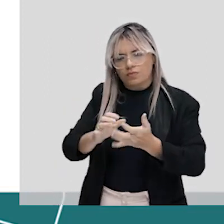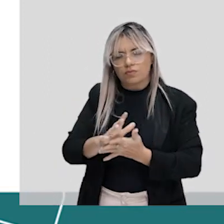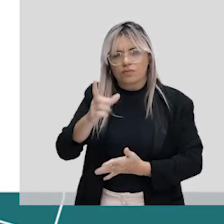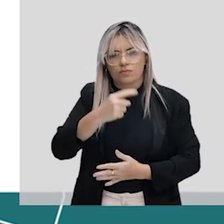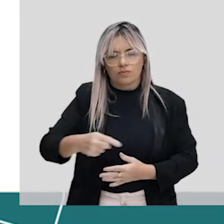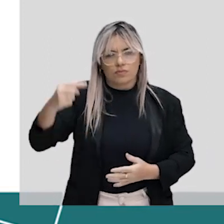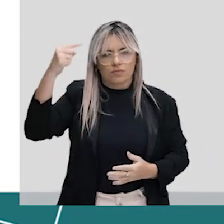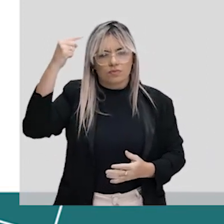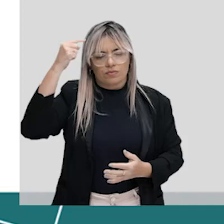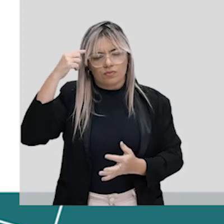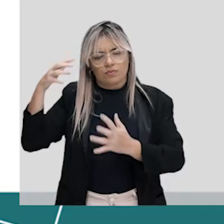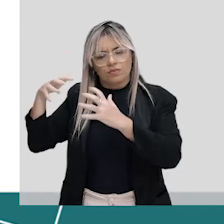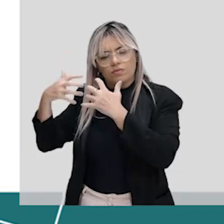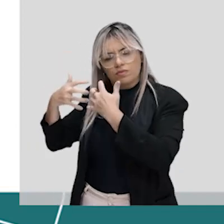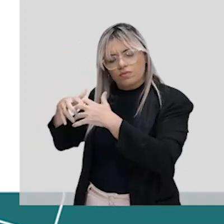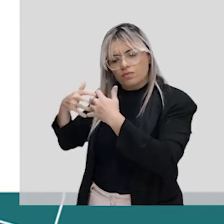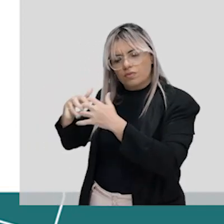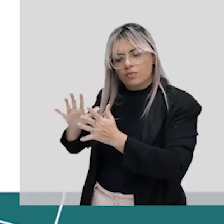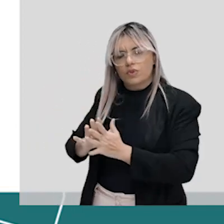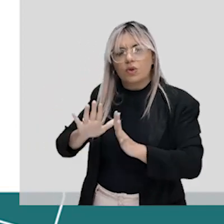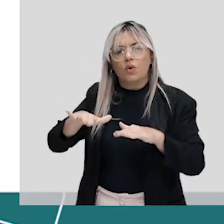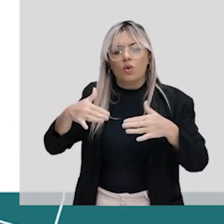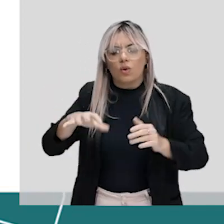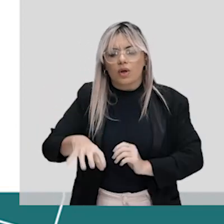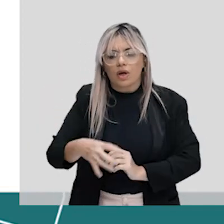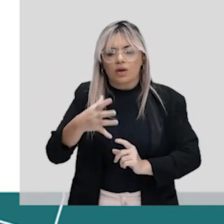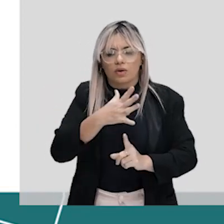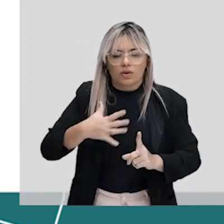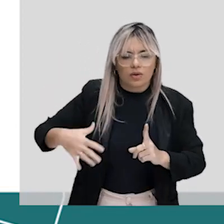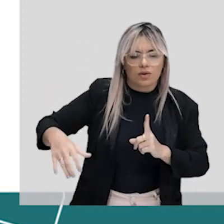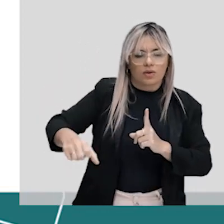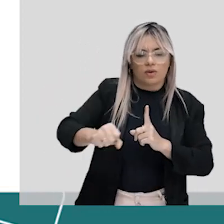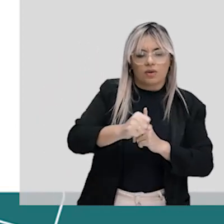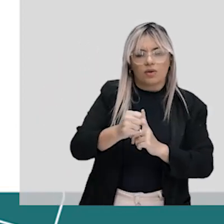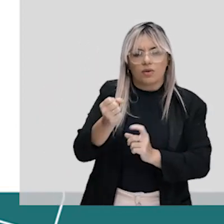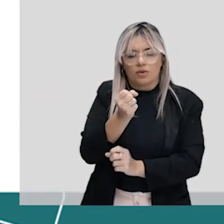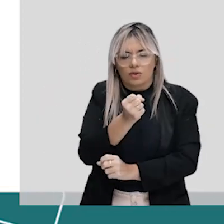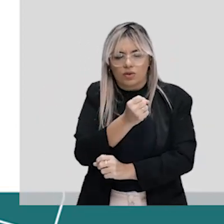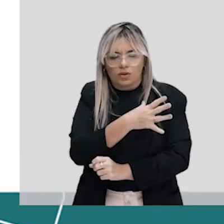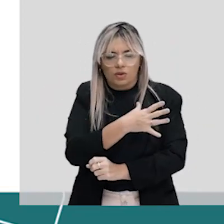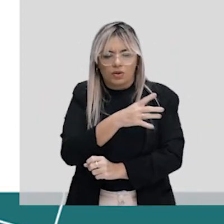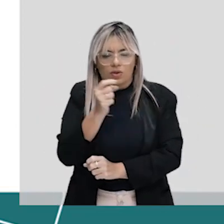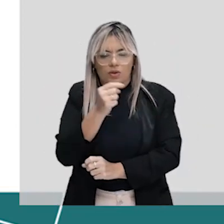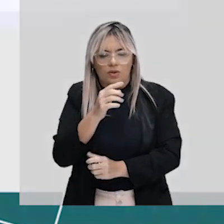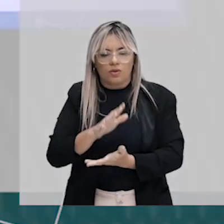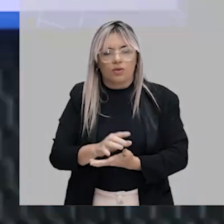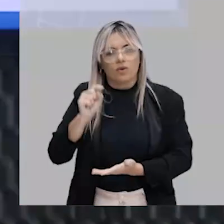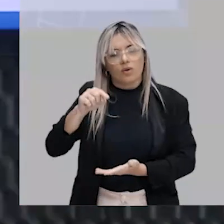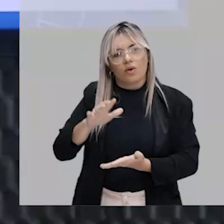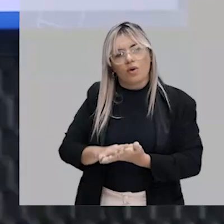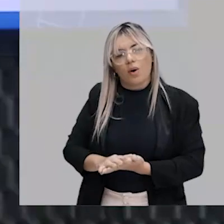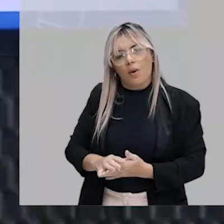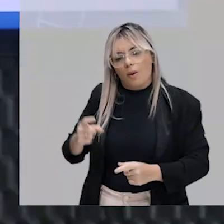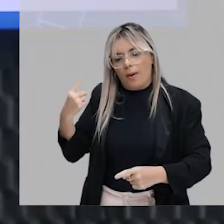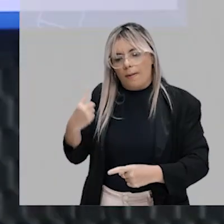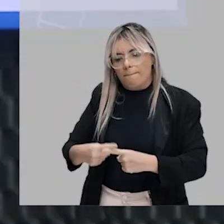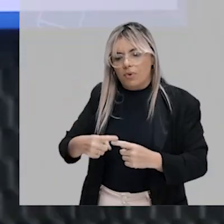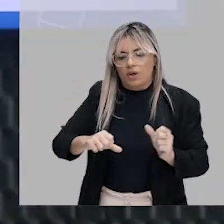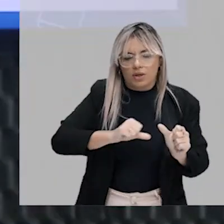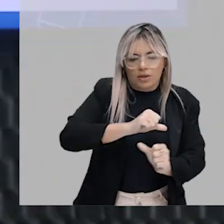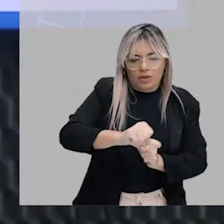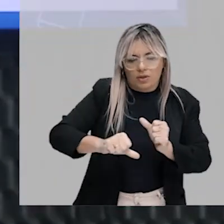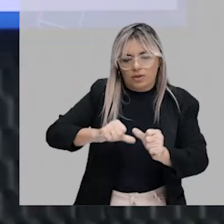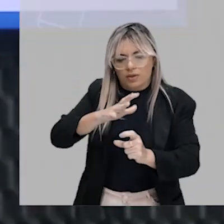refletiu sobre os fenômenos sociais absolutamente novos que surgiram em razão das modificações